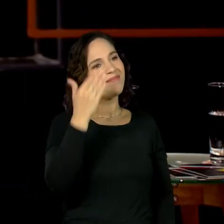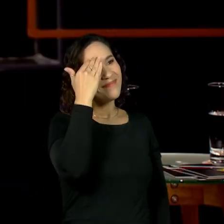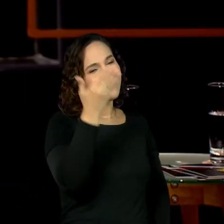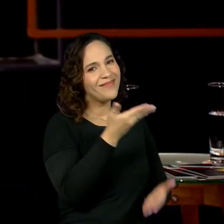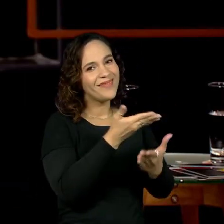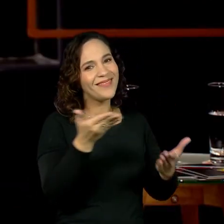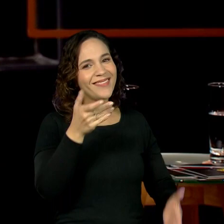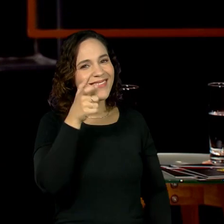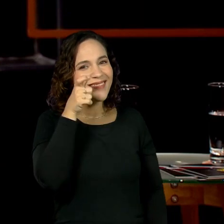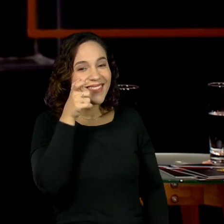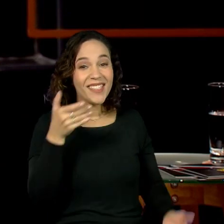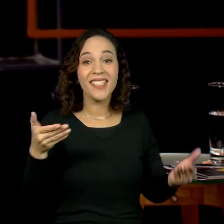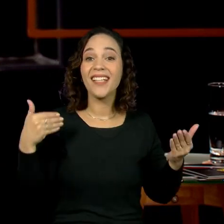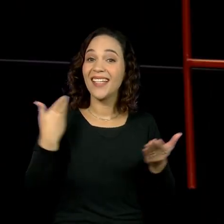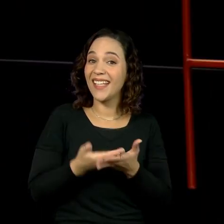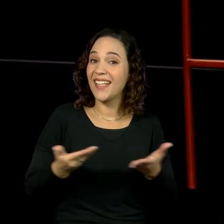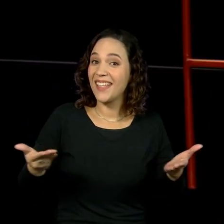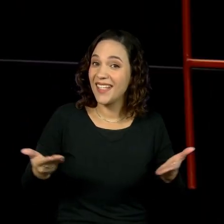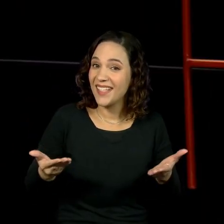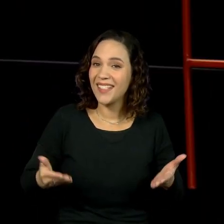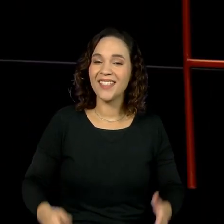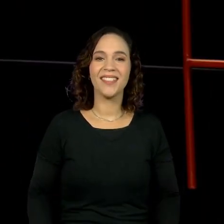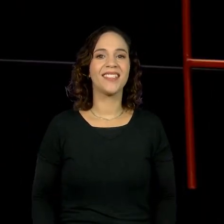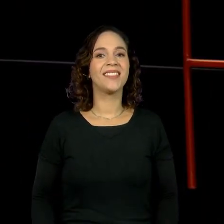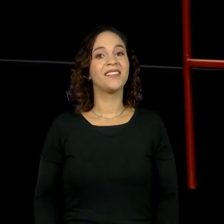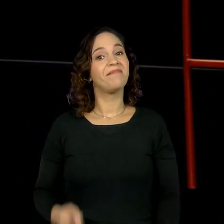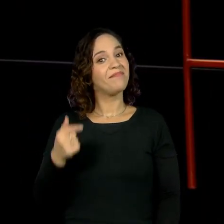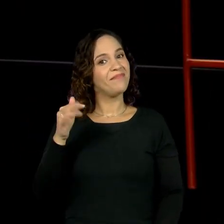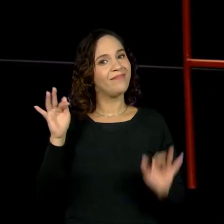a todos que nos acompanharam até agora. A gente fica